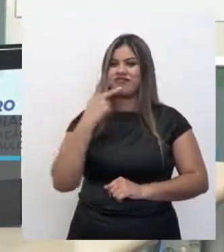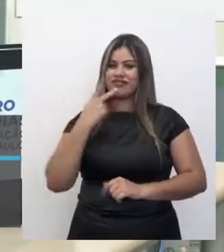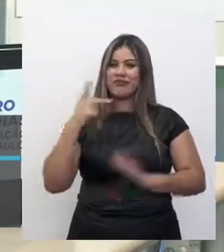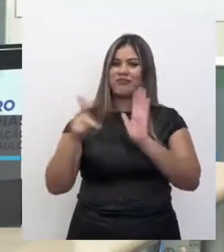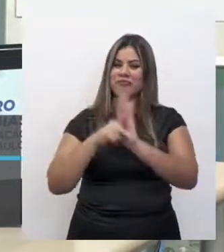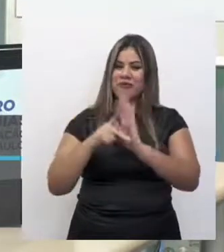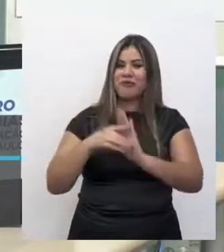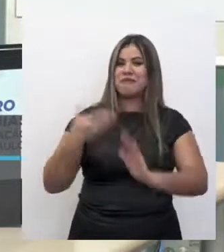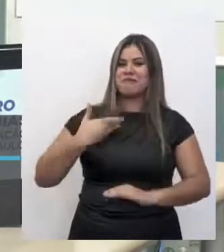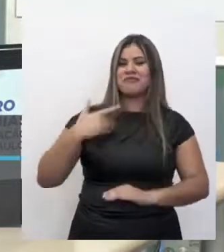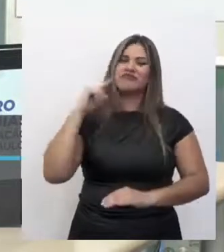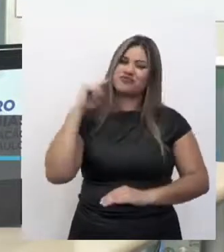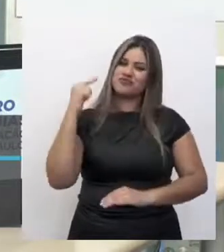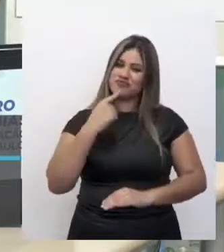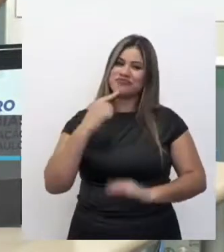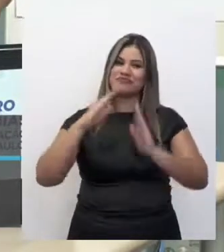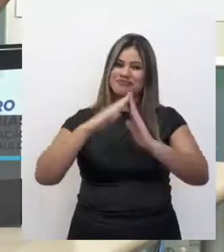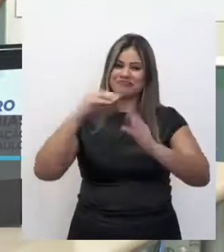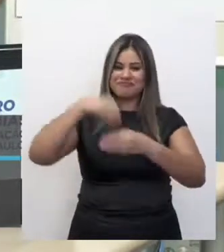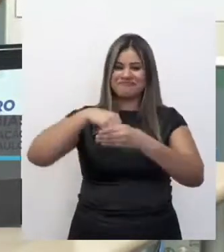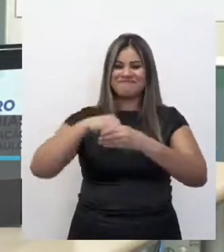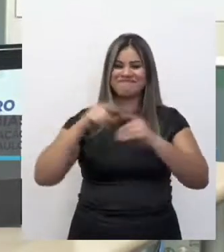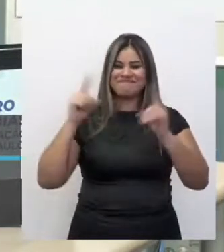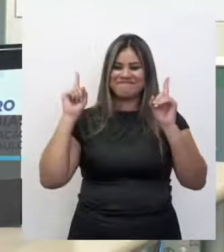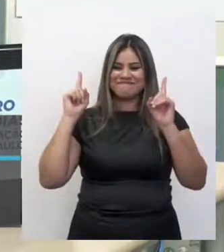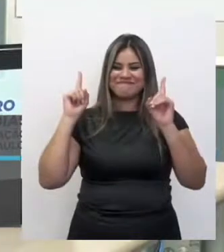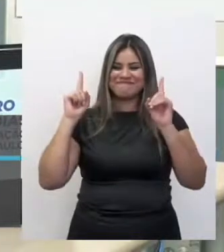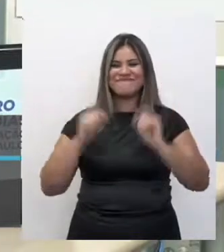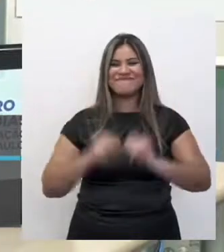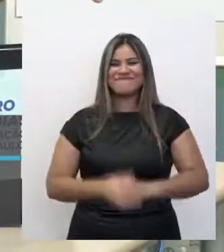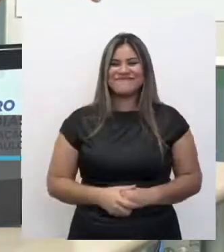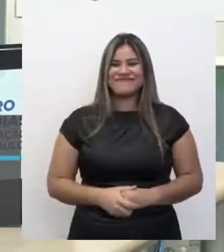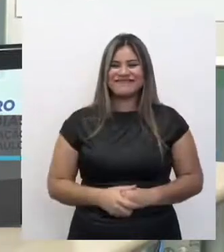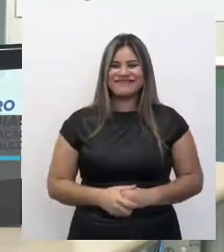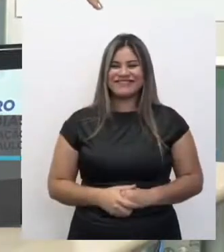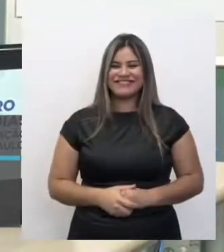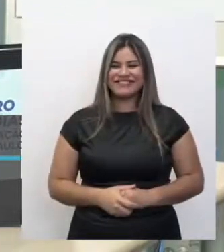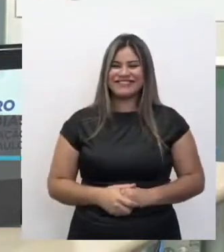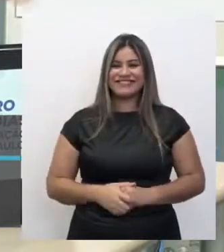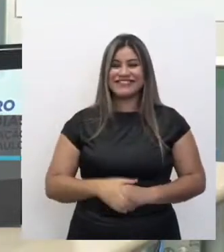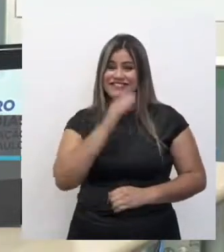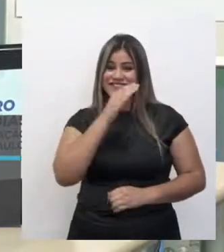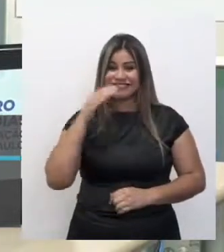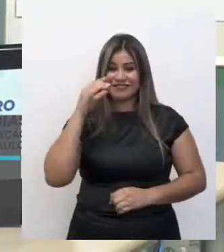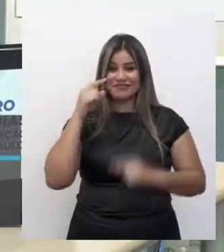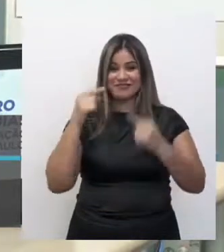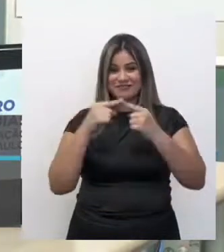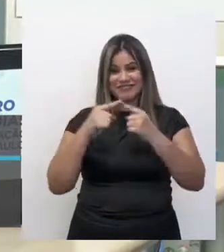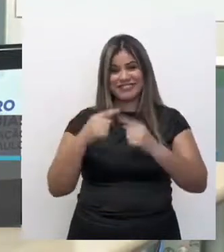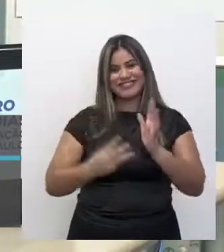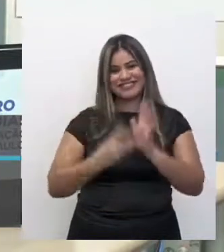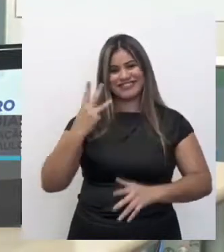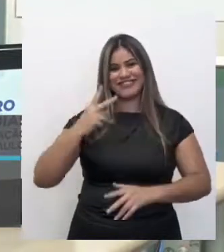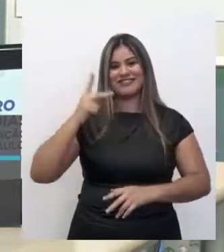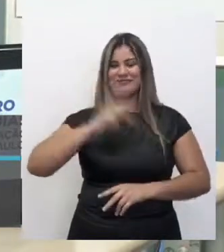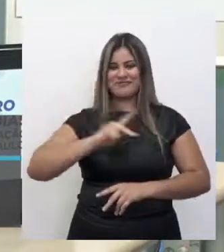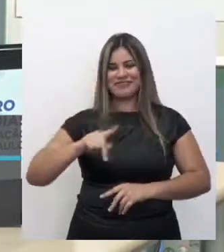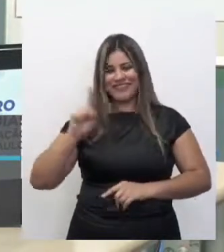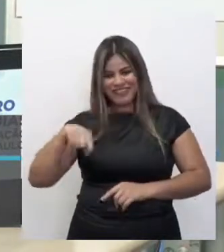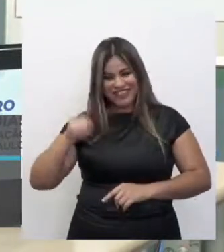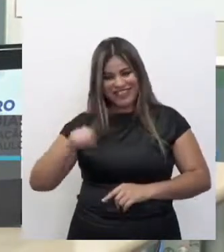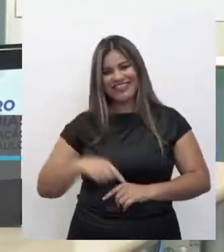teve colegas surdos na escola, tá vendo a importância da Camila aqui? A Camila é a terceira professora da aula, não é, Camila?